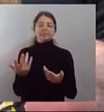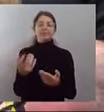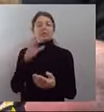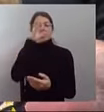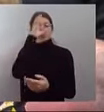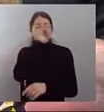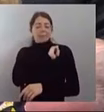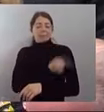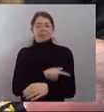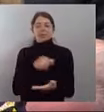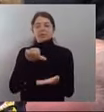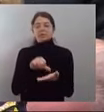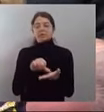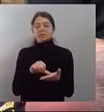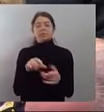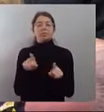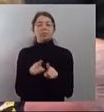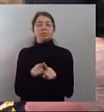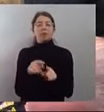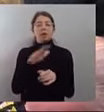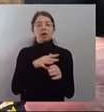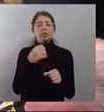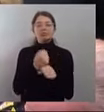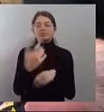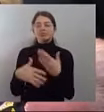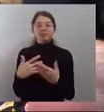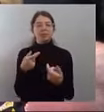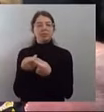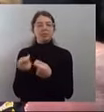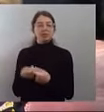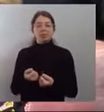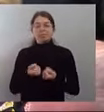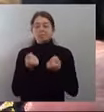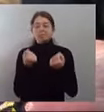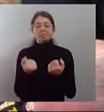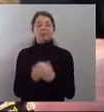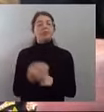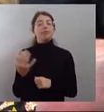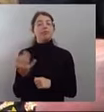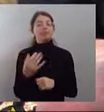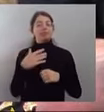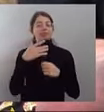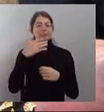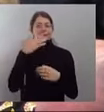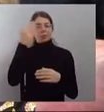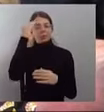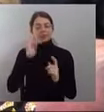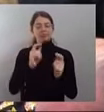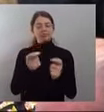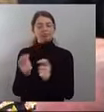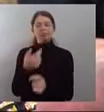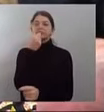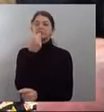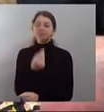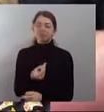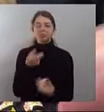consegue dar resposta a todas as suas áreas de atuação. Vemos com bons olhos que existe uma divisão de competências mais justa e adequada e